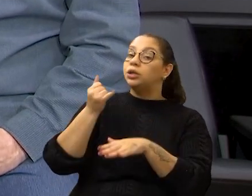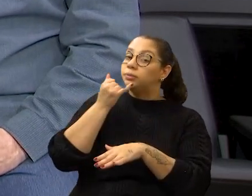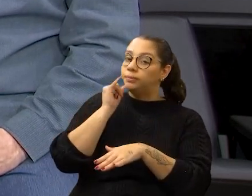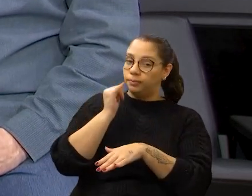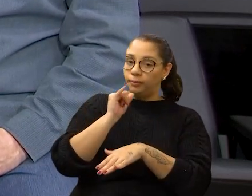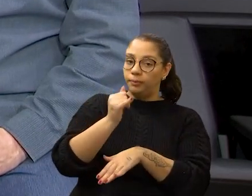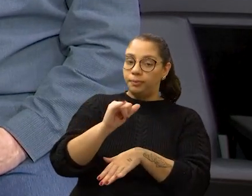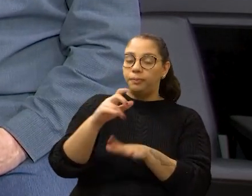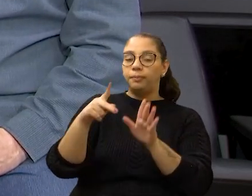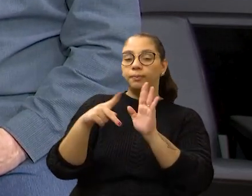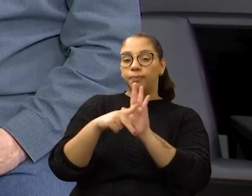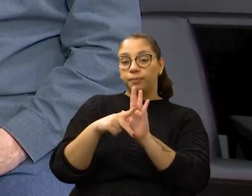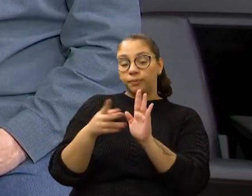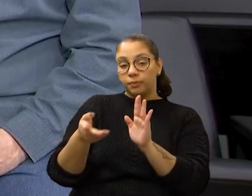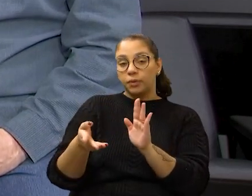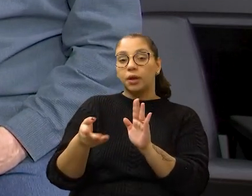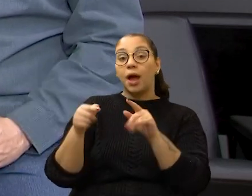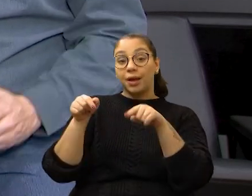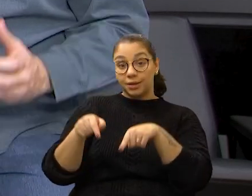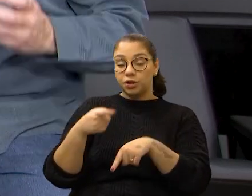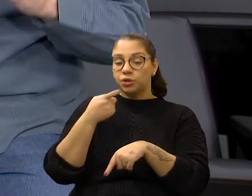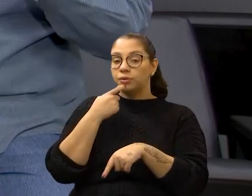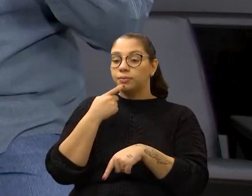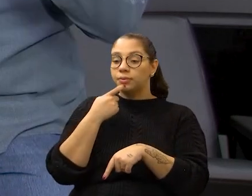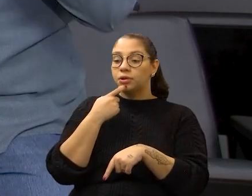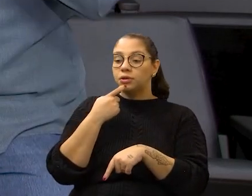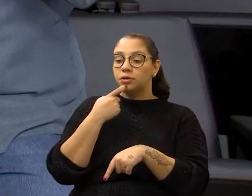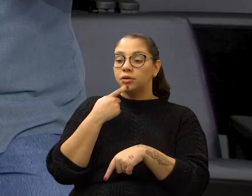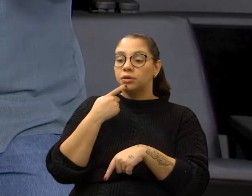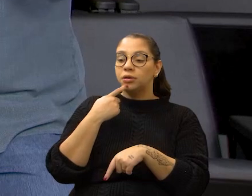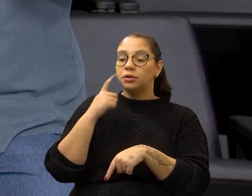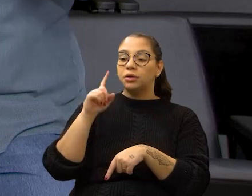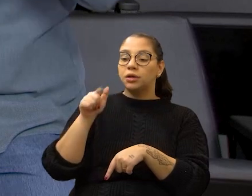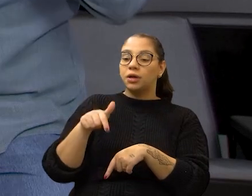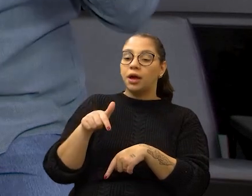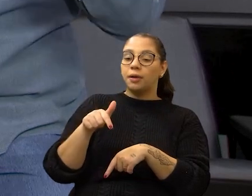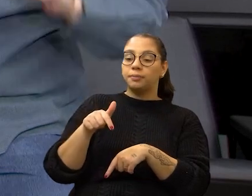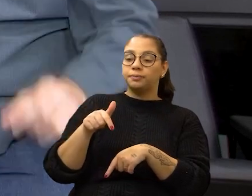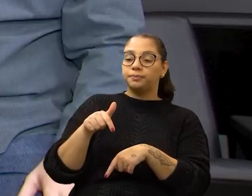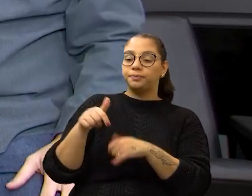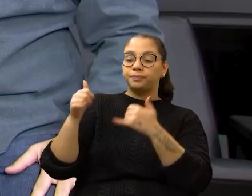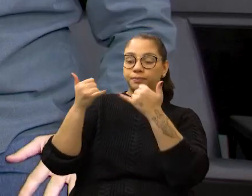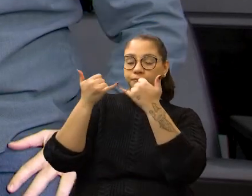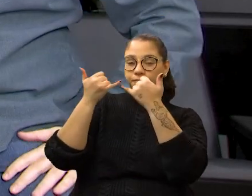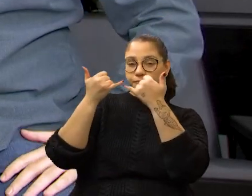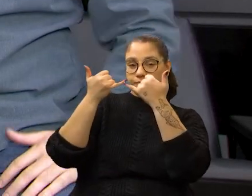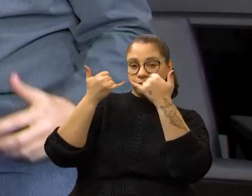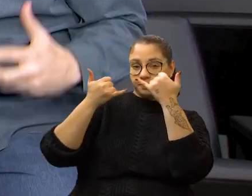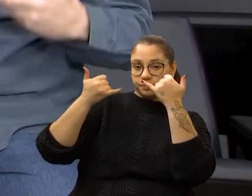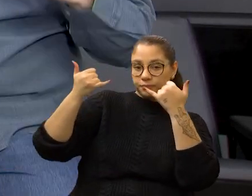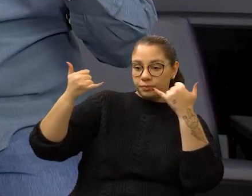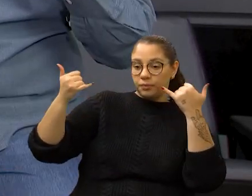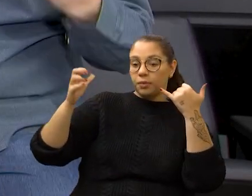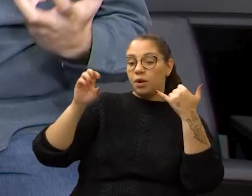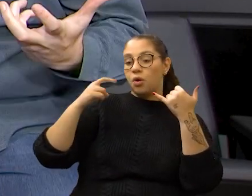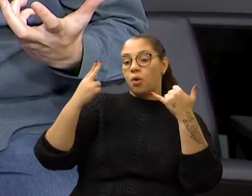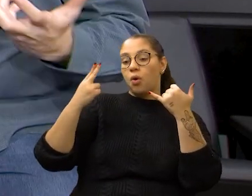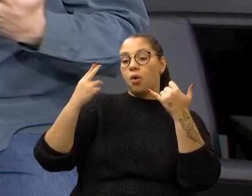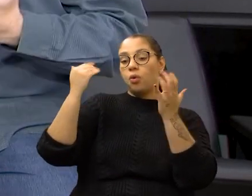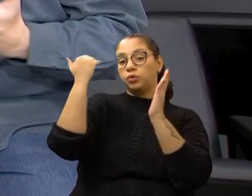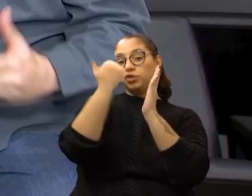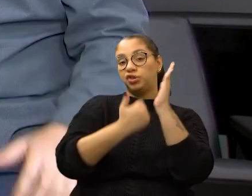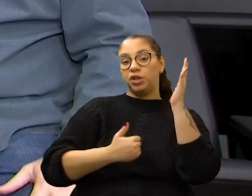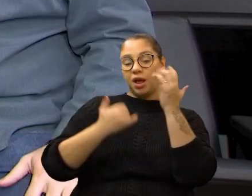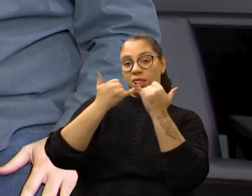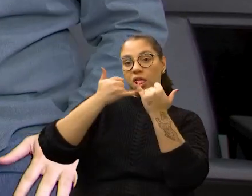energia elétrica aqui do município de Campinas a fazer aquele realinhamento de fios ou a retirada dos